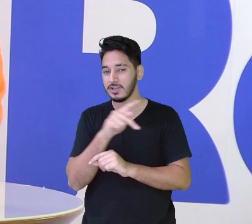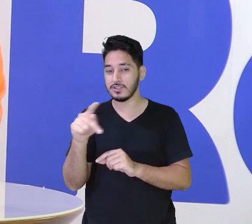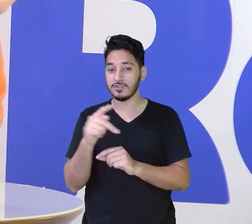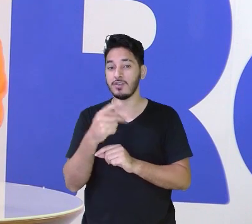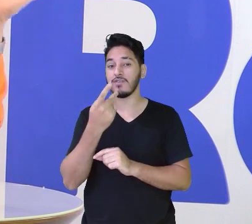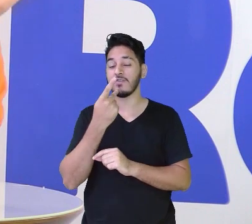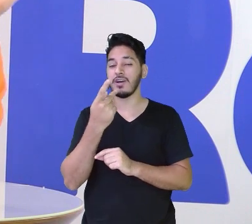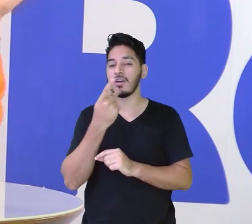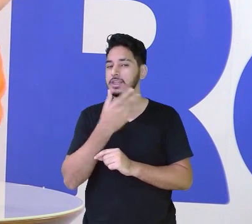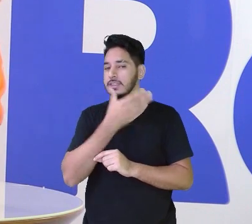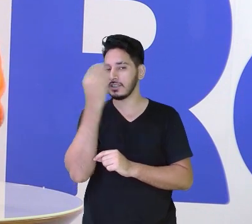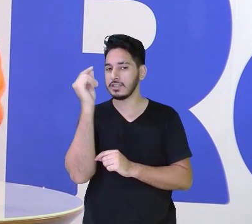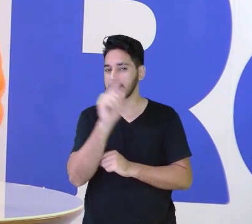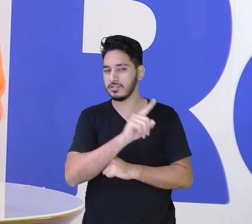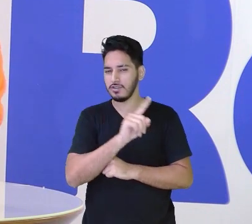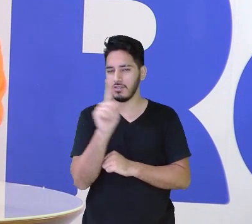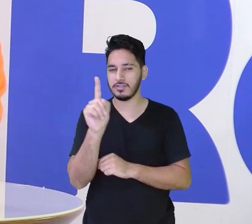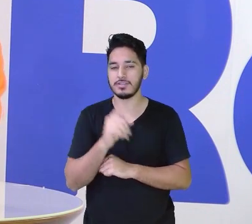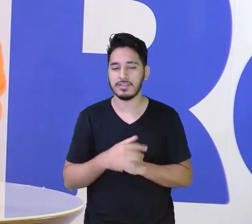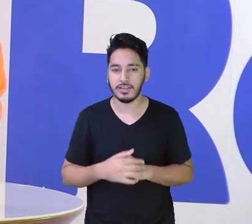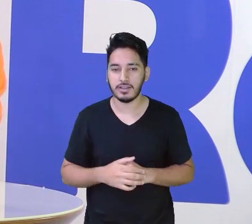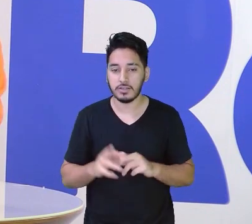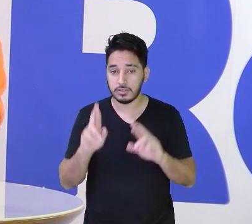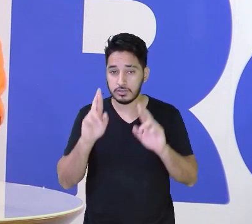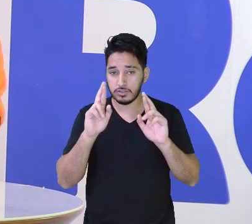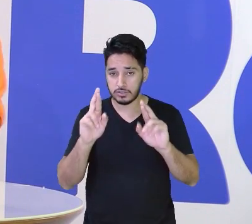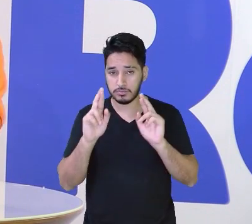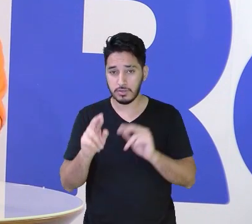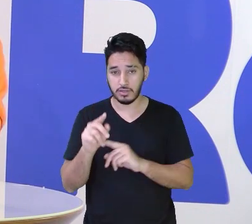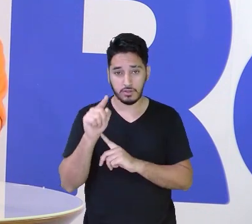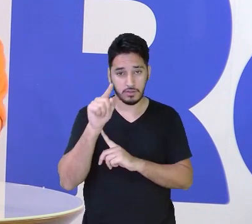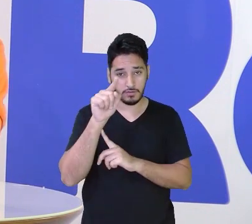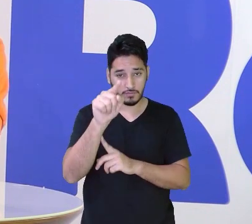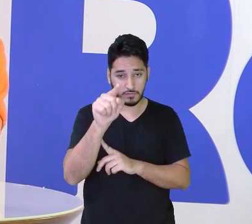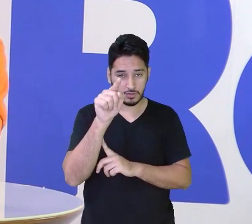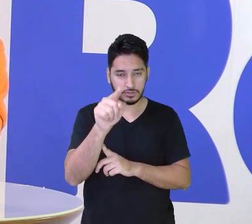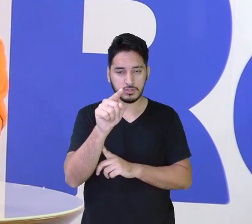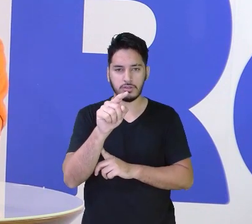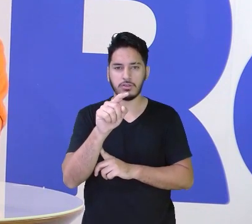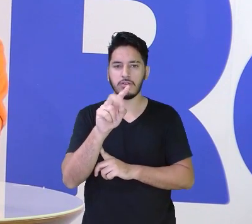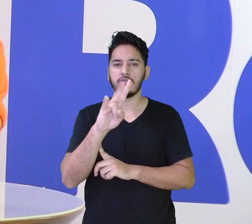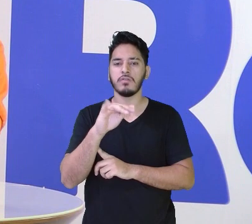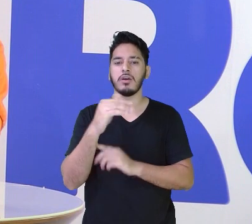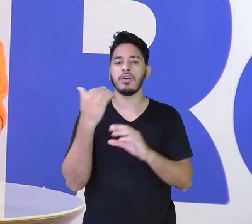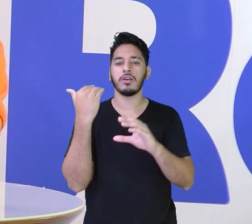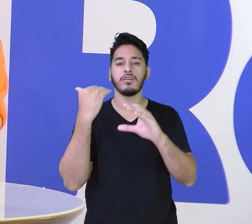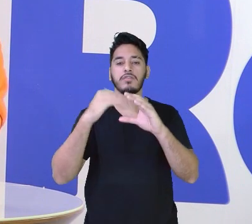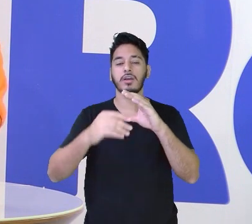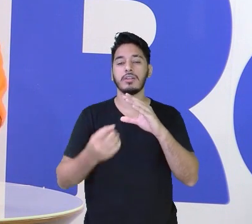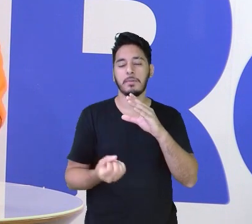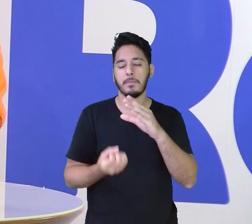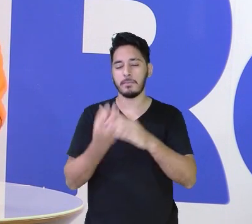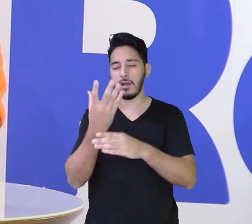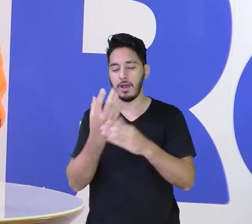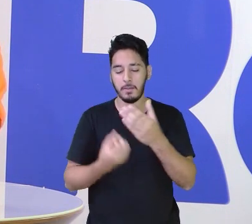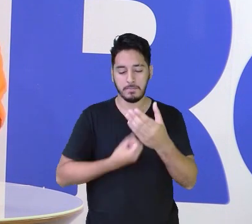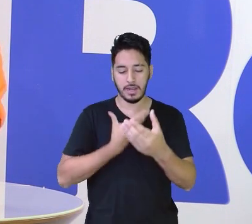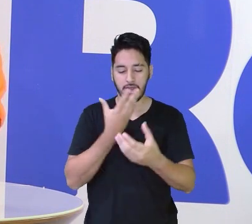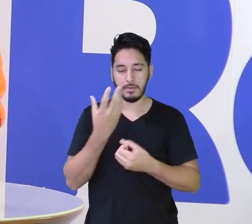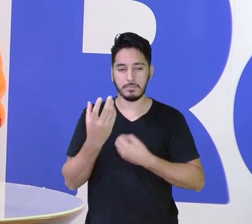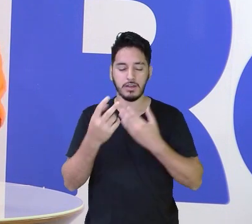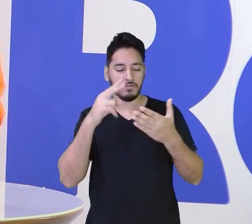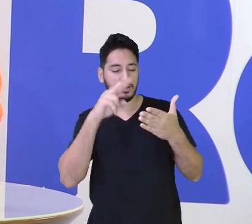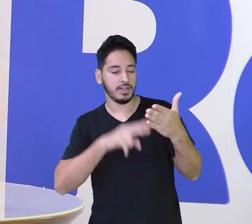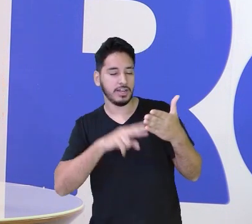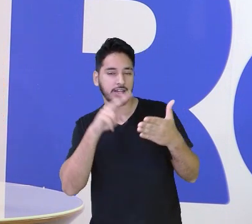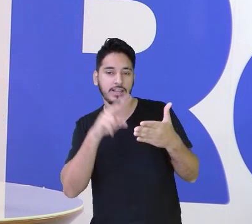A gente não esqueceu, hein? E espera o que vocês vão lançar de produção pra gente. A gente vai